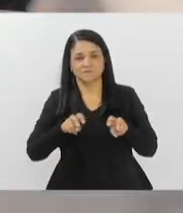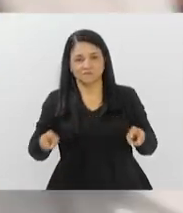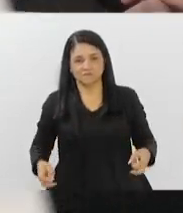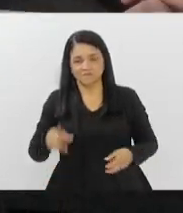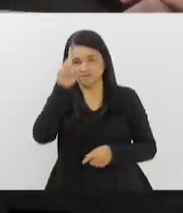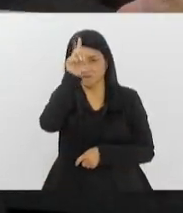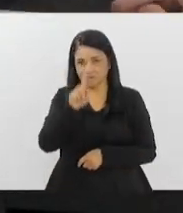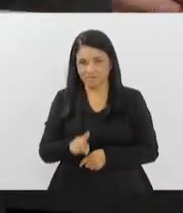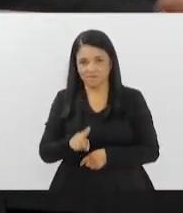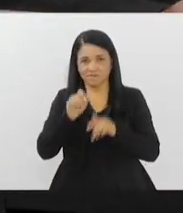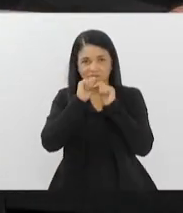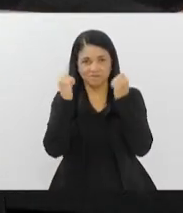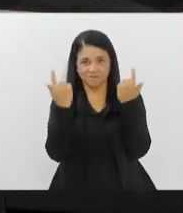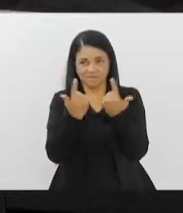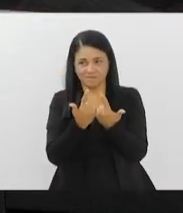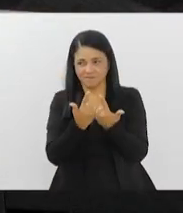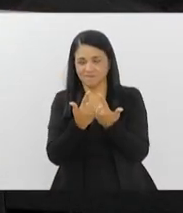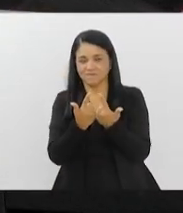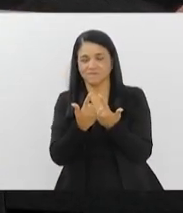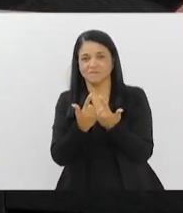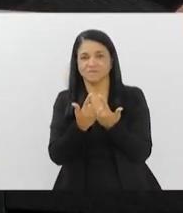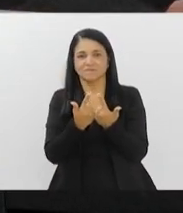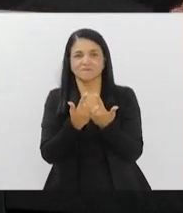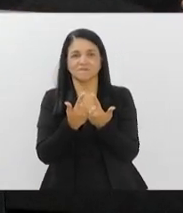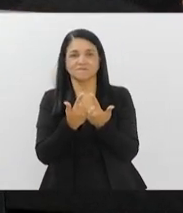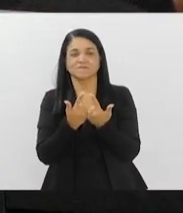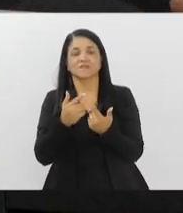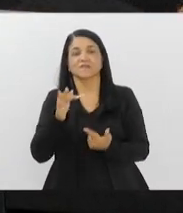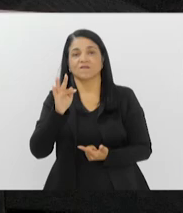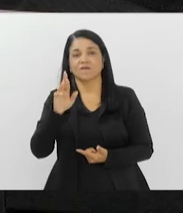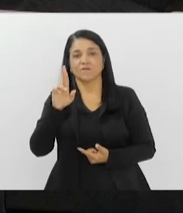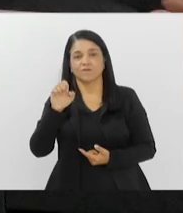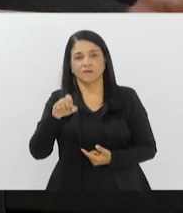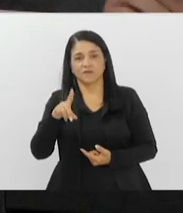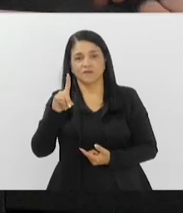diretora da LERJ, senhor Frederico Lima,